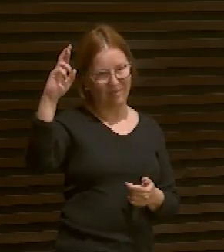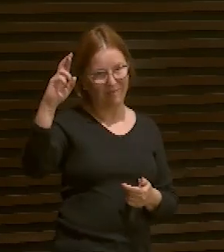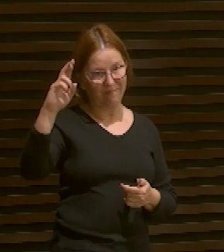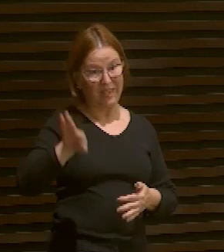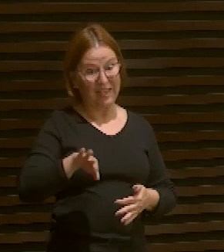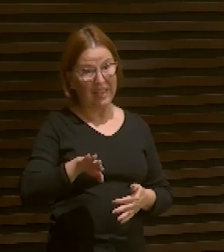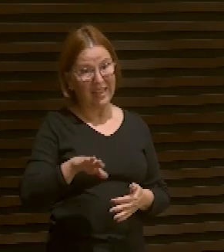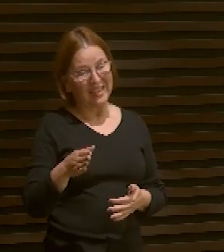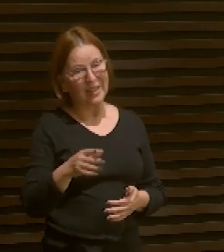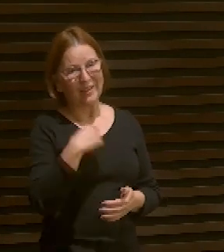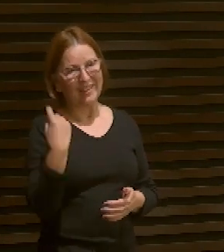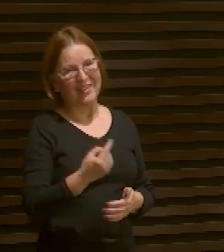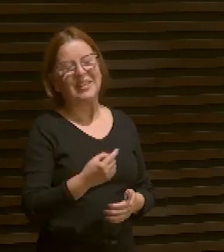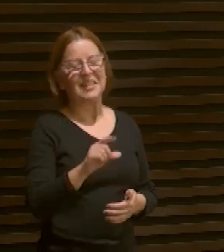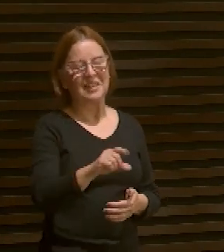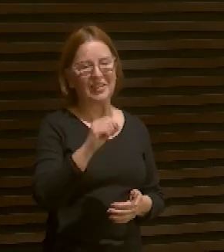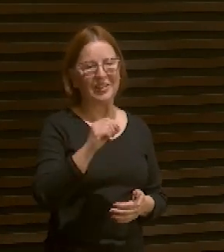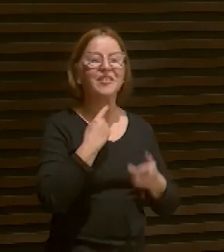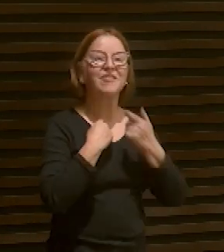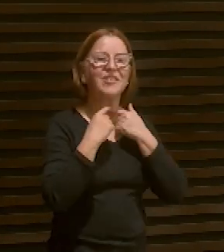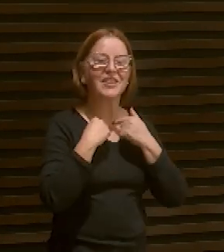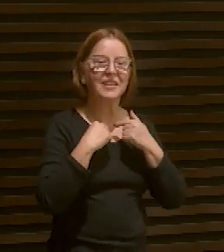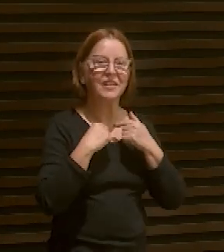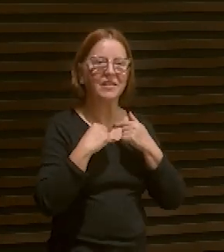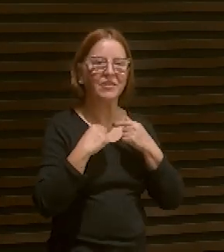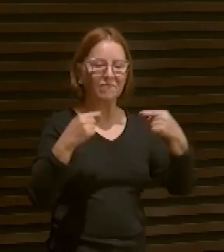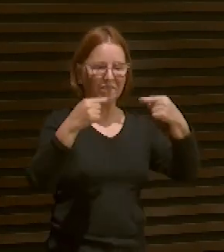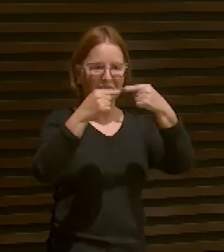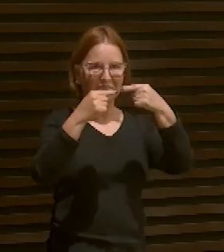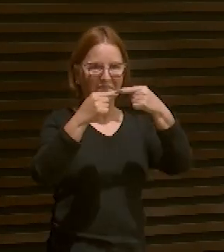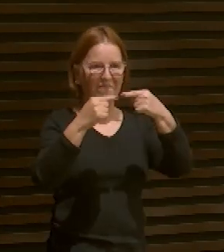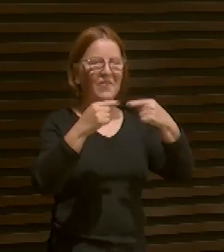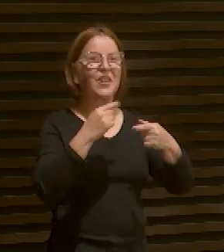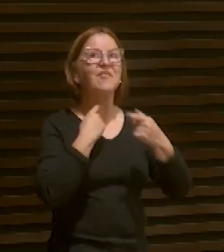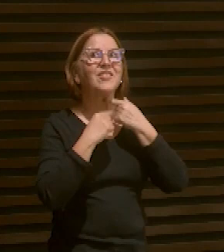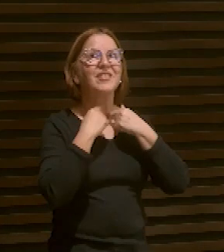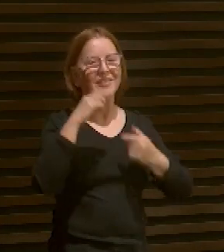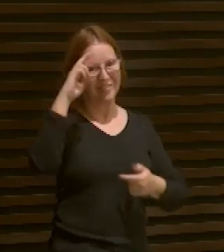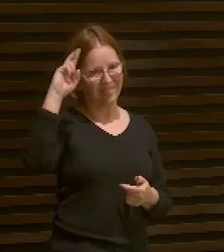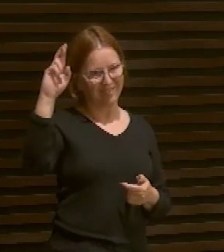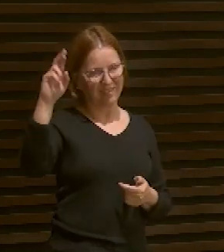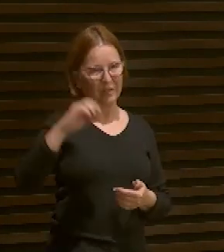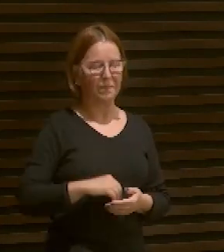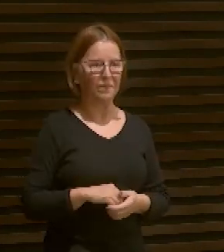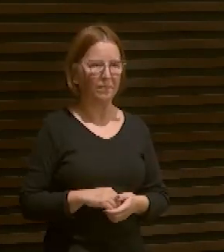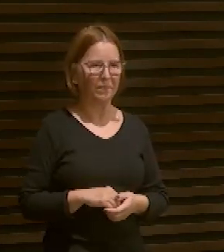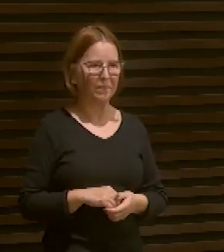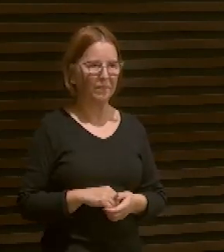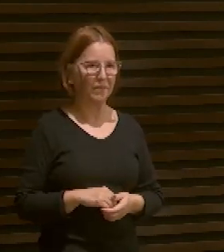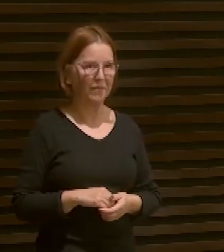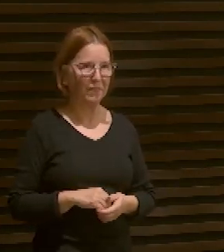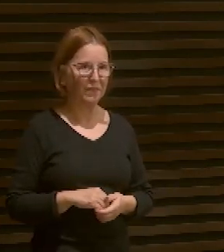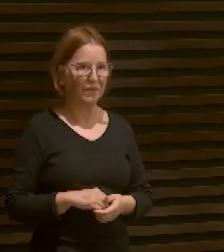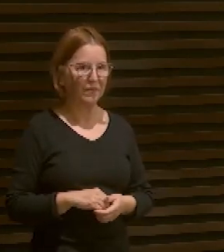decisões e as nossas vontades devem coincidir com as vontades do Senhor. Para isso, então, eu quero